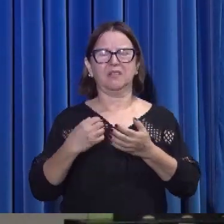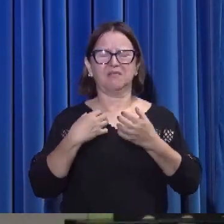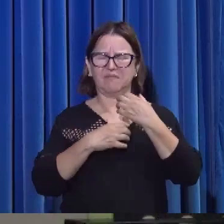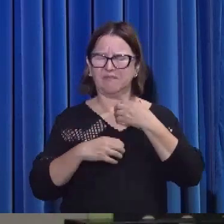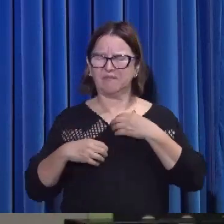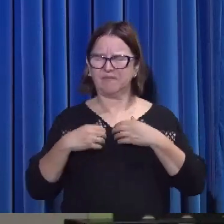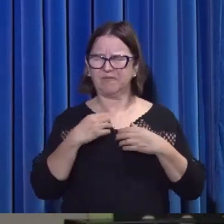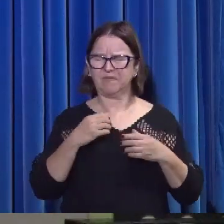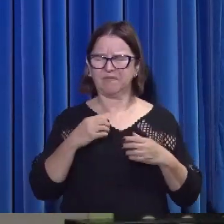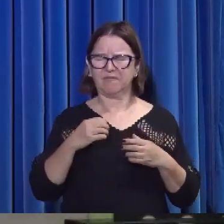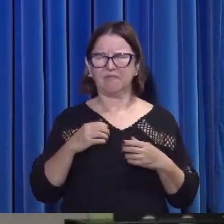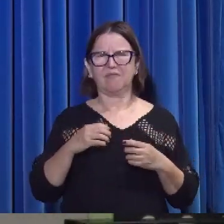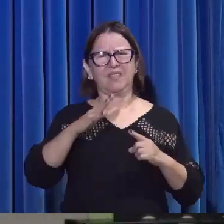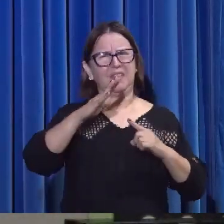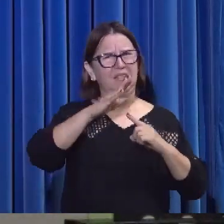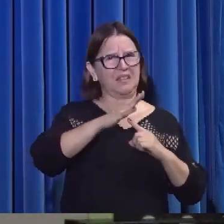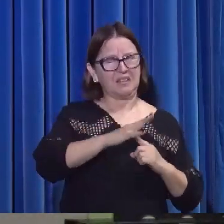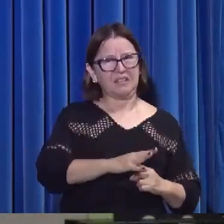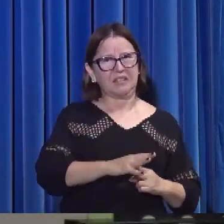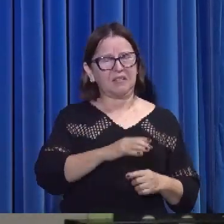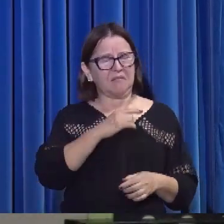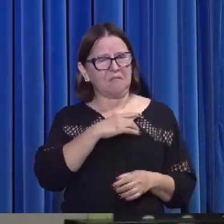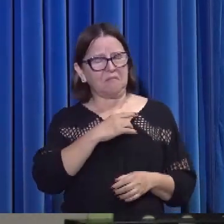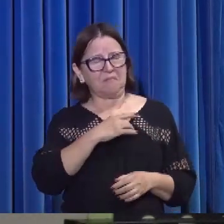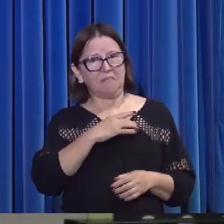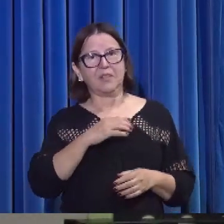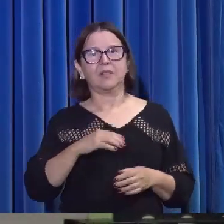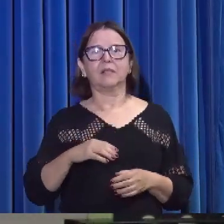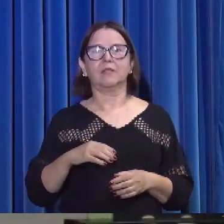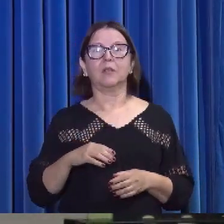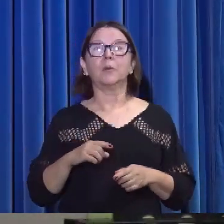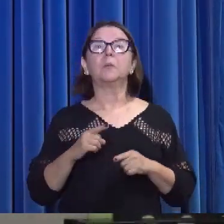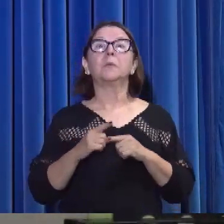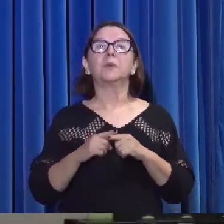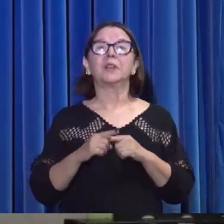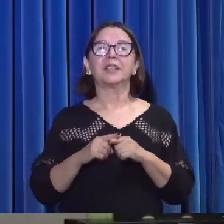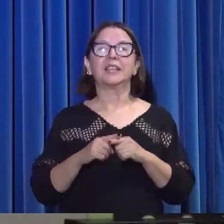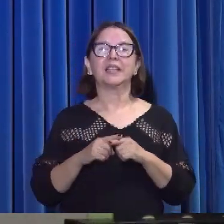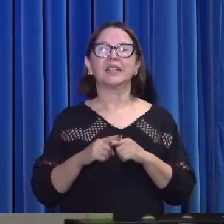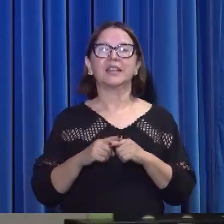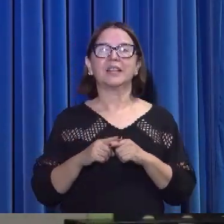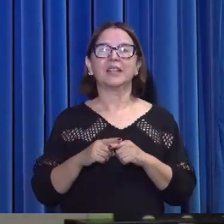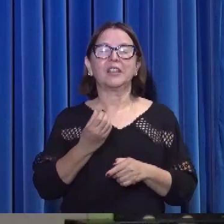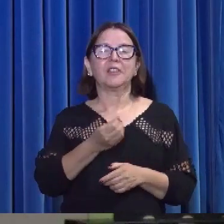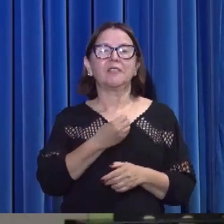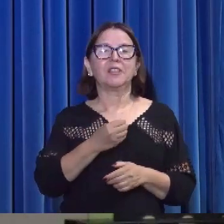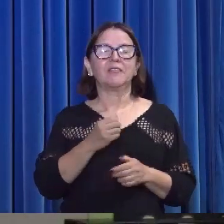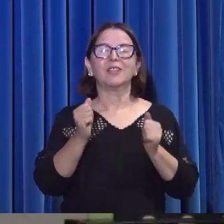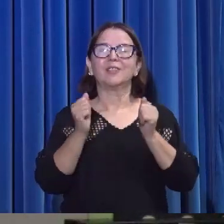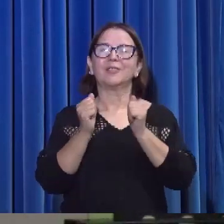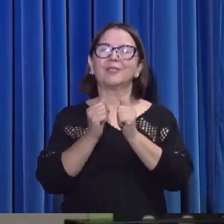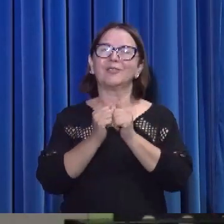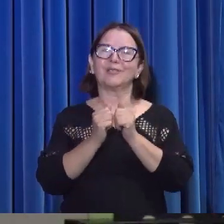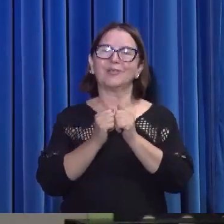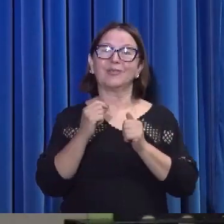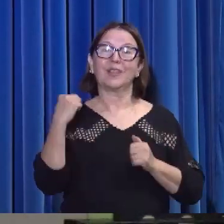a medos, porque é olhando no olho do meu irmão, é andando com ele, que ali a nossa fé vai